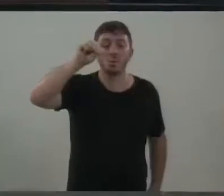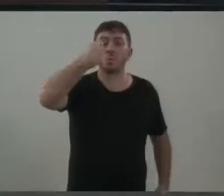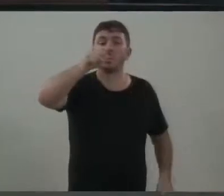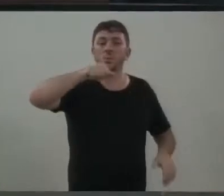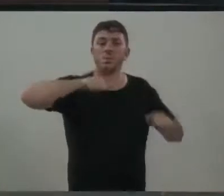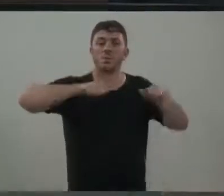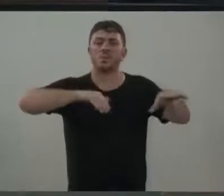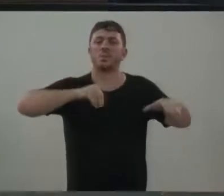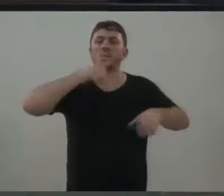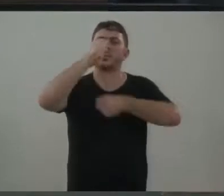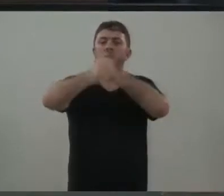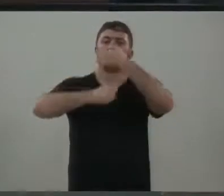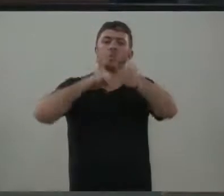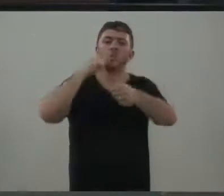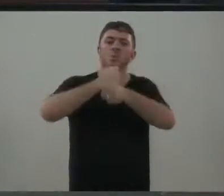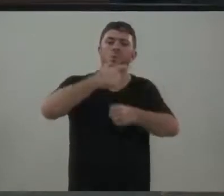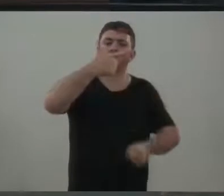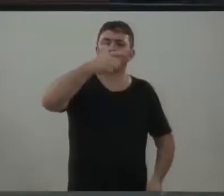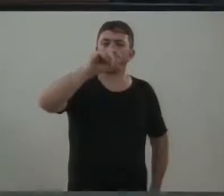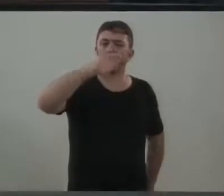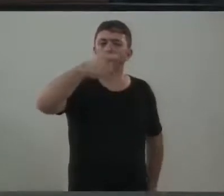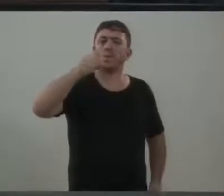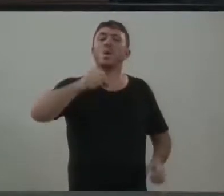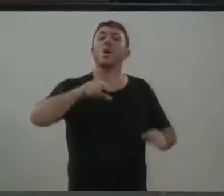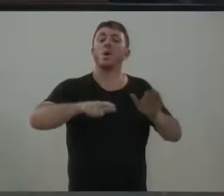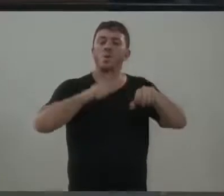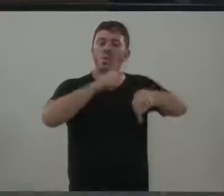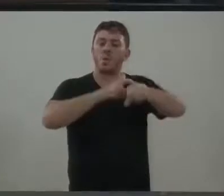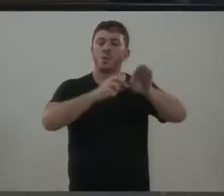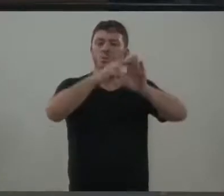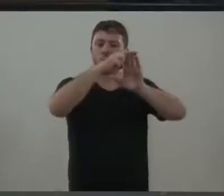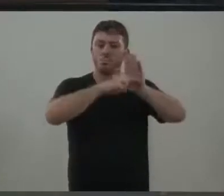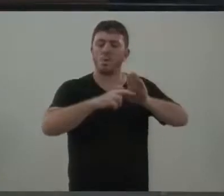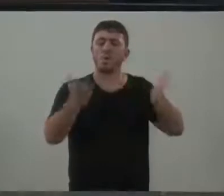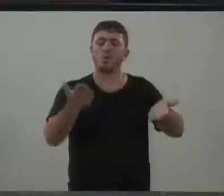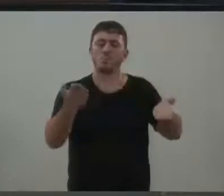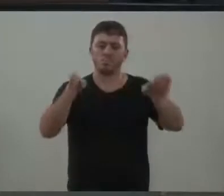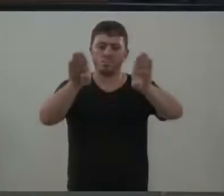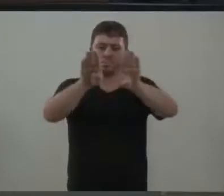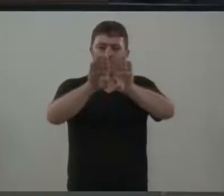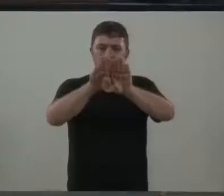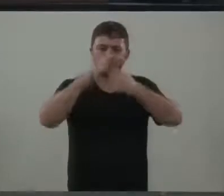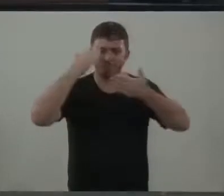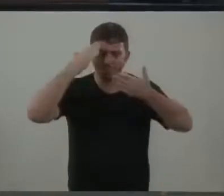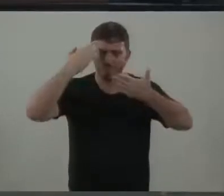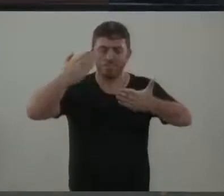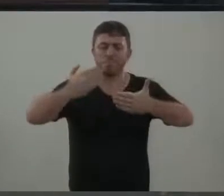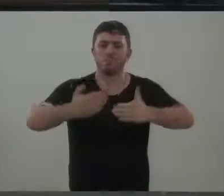de 2020, no horário regimental. Agradeço a presença de todos e dou por encerrada a presente sessão.